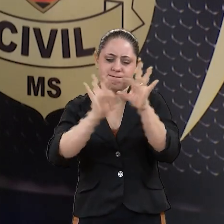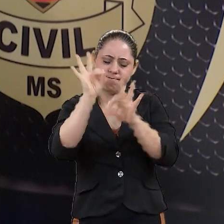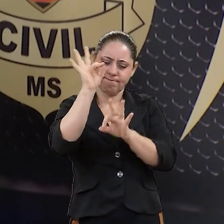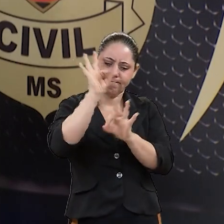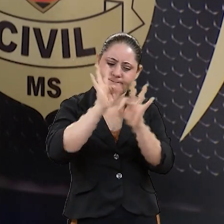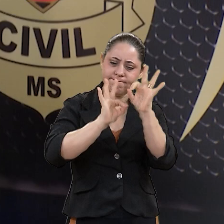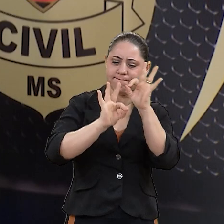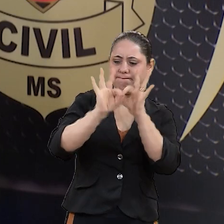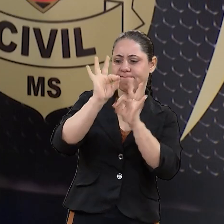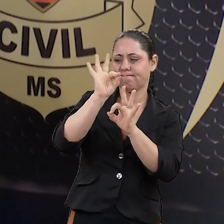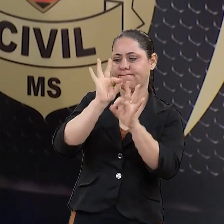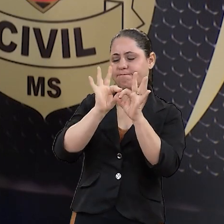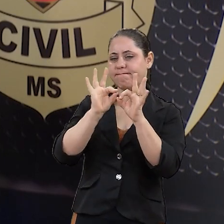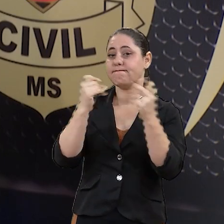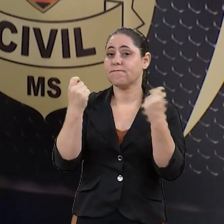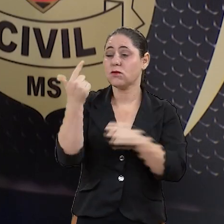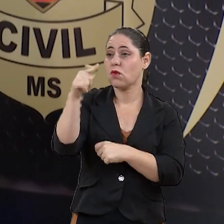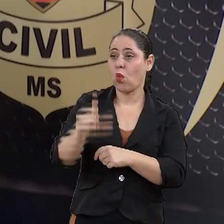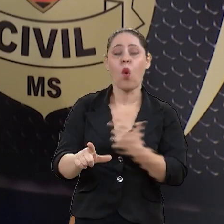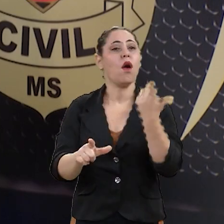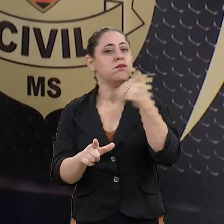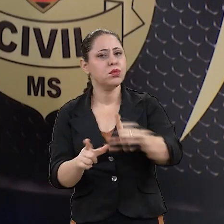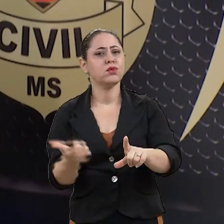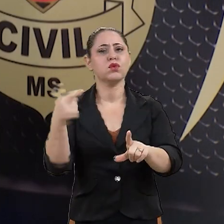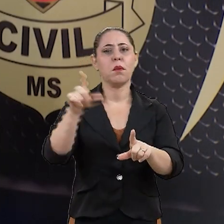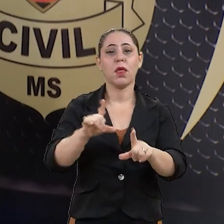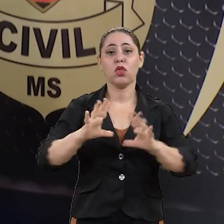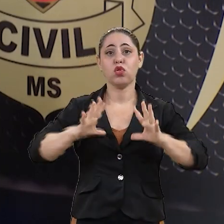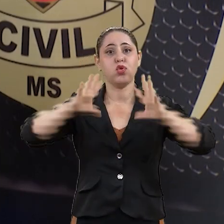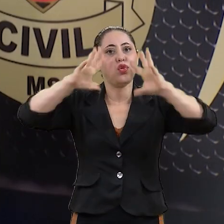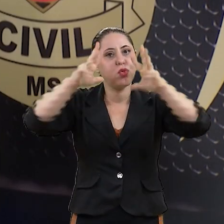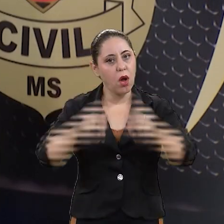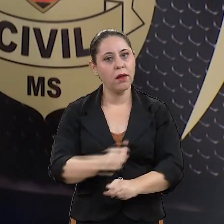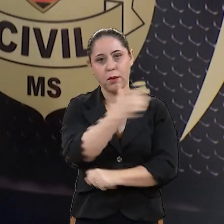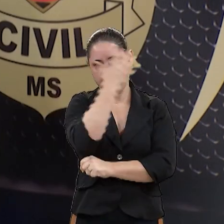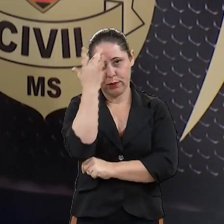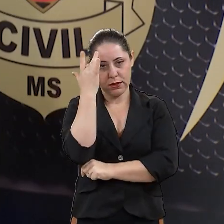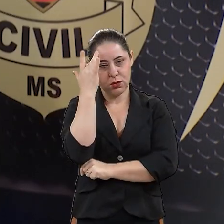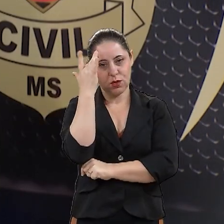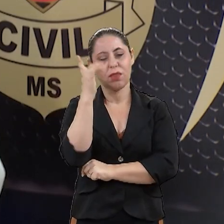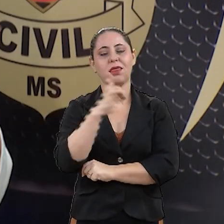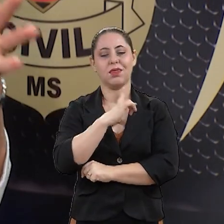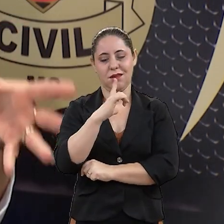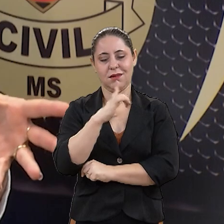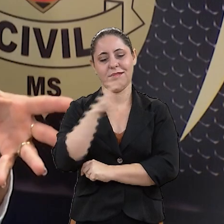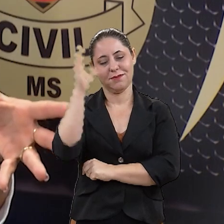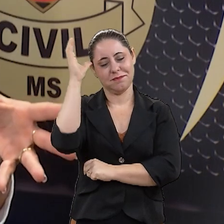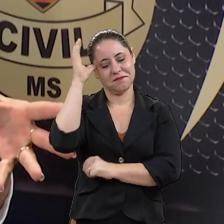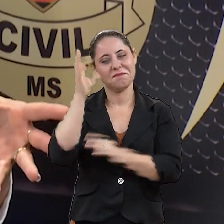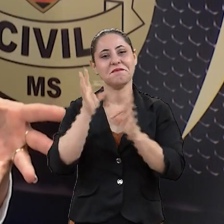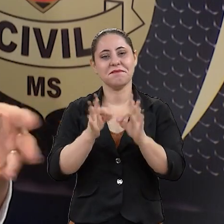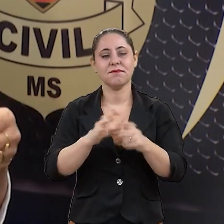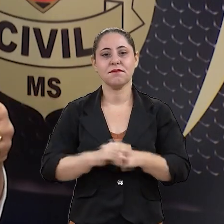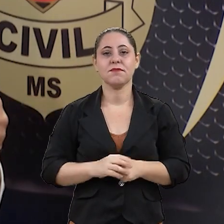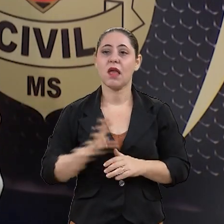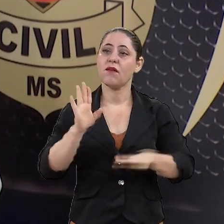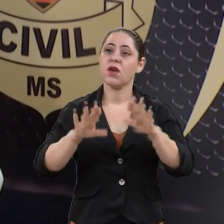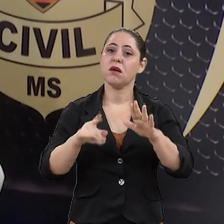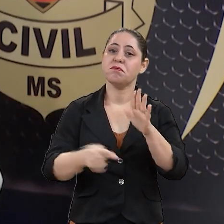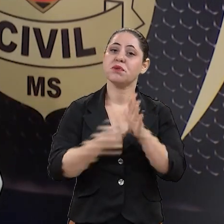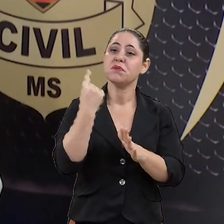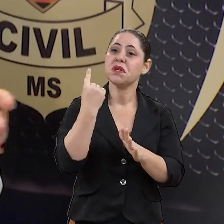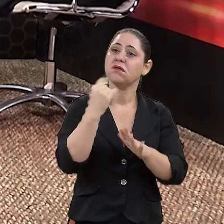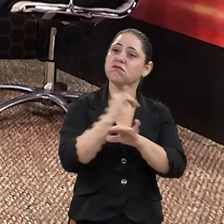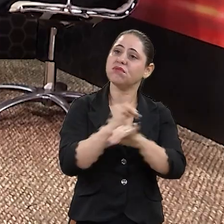ser repetido, repetido, repetido, até todas as pessoas tomarem consciência daquilo. E, às vezes, numa primeira campanha, você não consegue. Então,